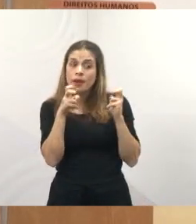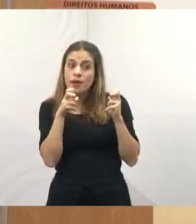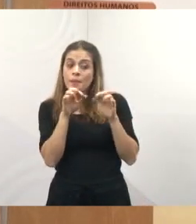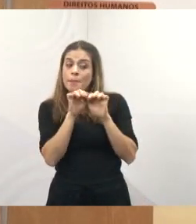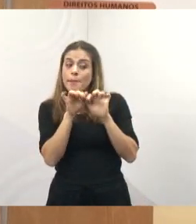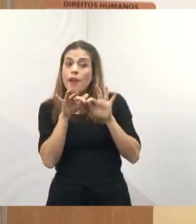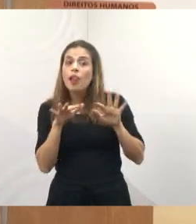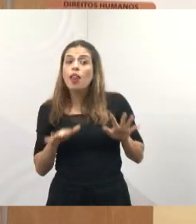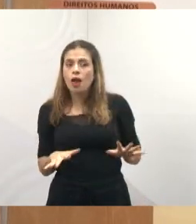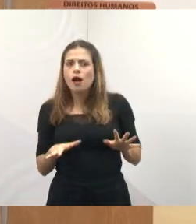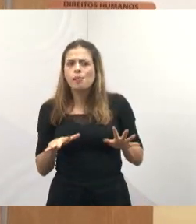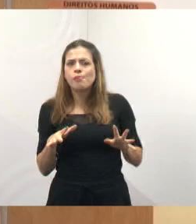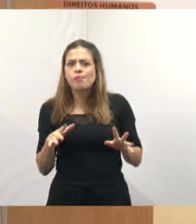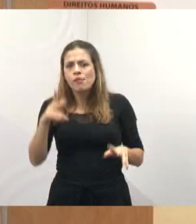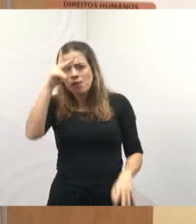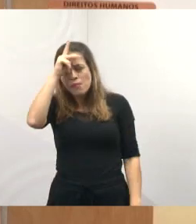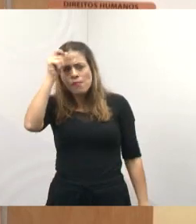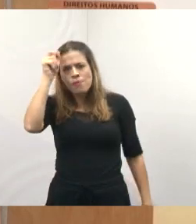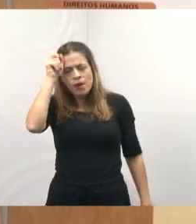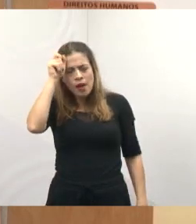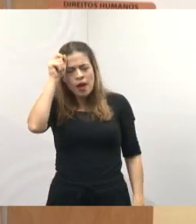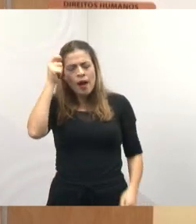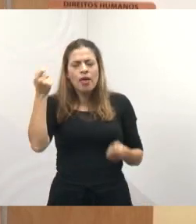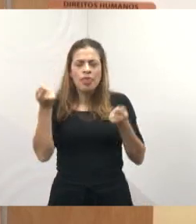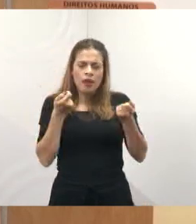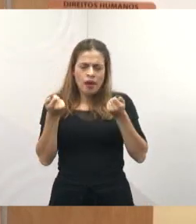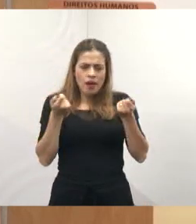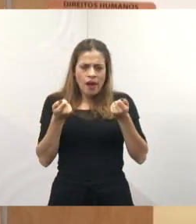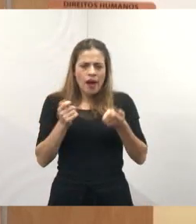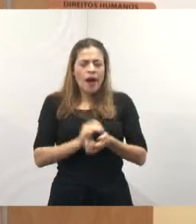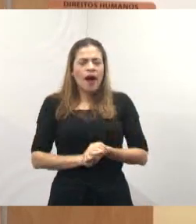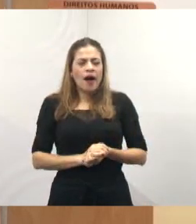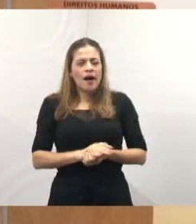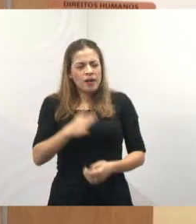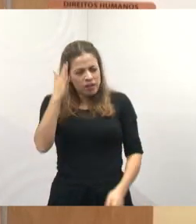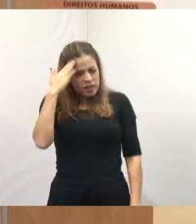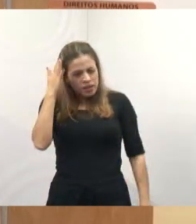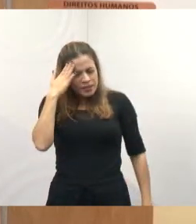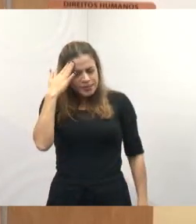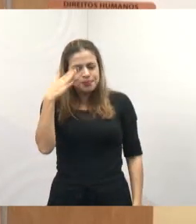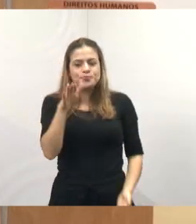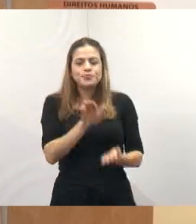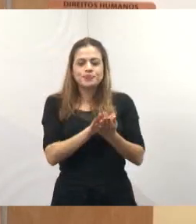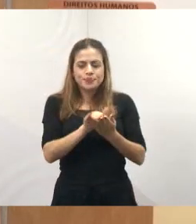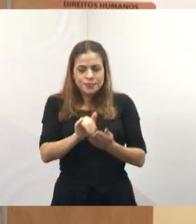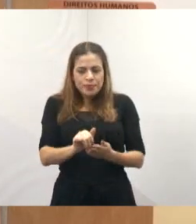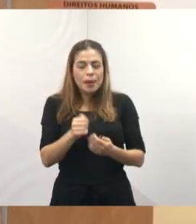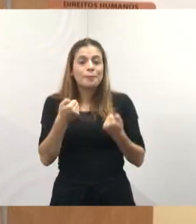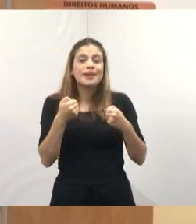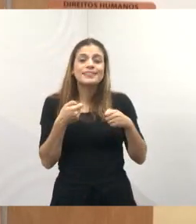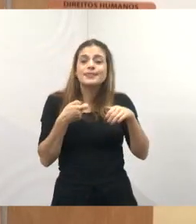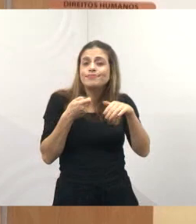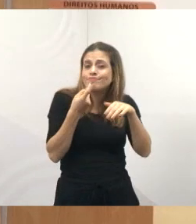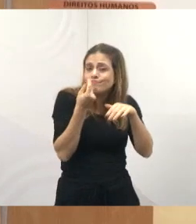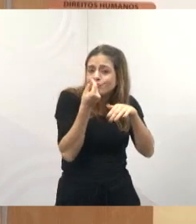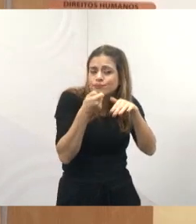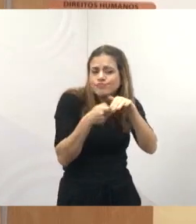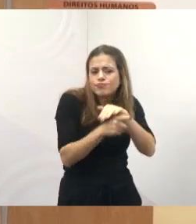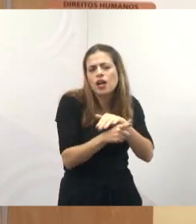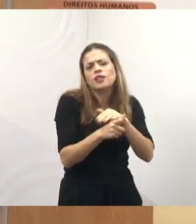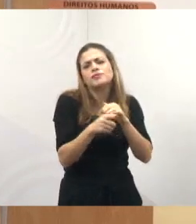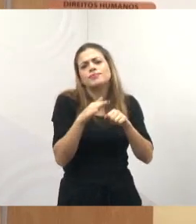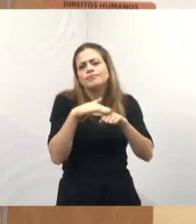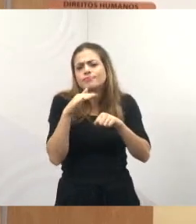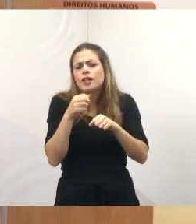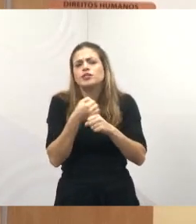É claro que a gente sabe que Jacareí é uma cidade que está crescendo muito, precisa de muito investimento, né, de muito mais obras, mas a